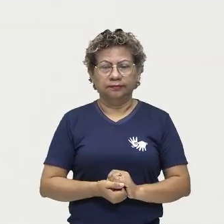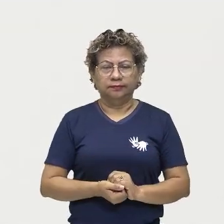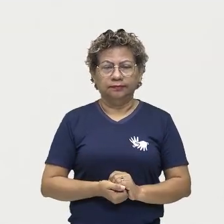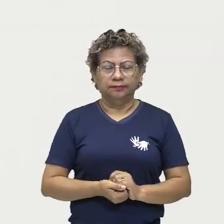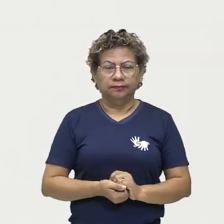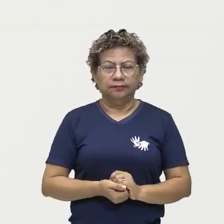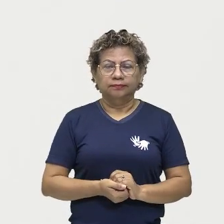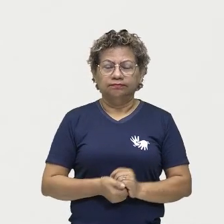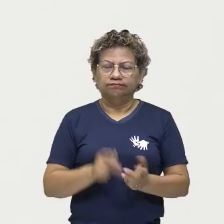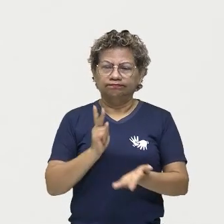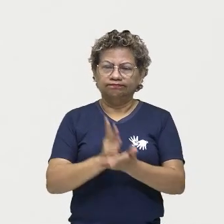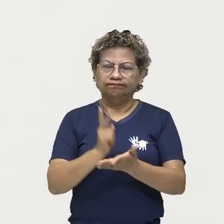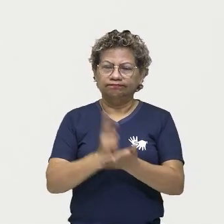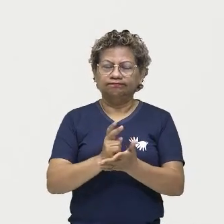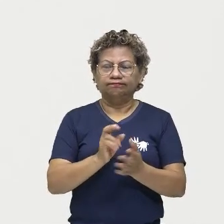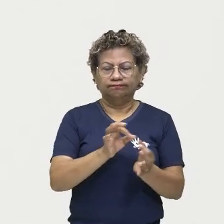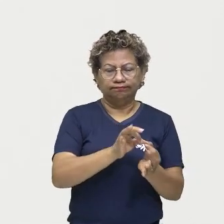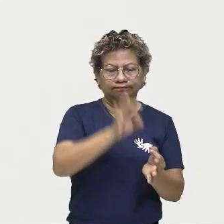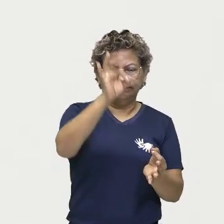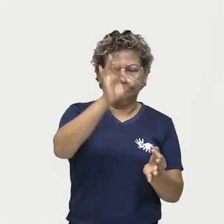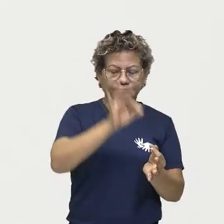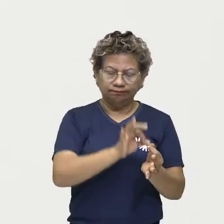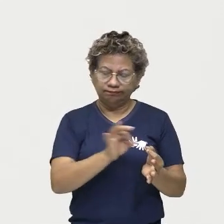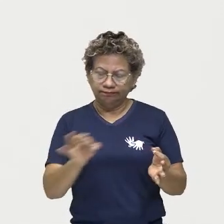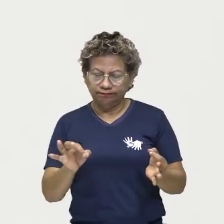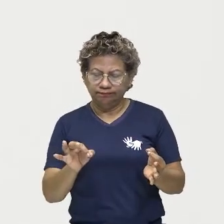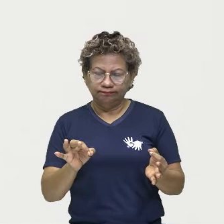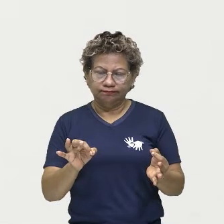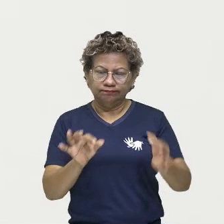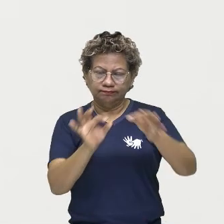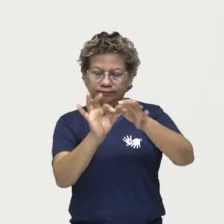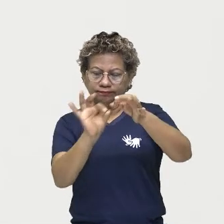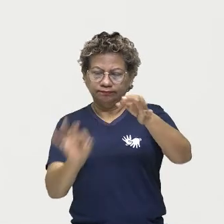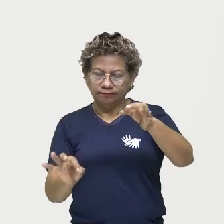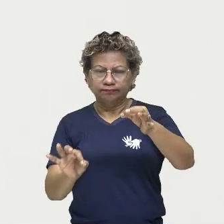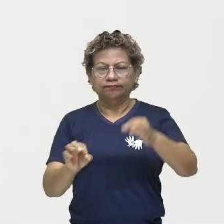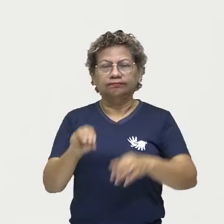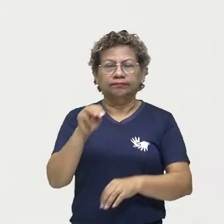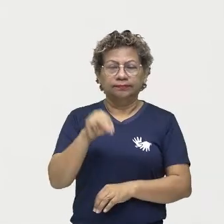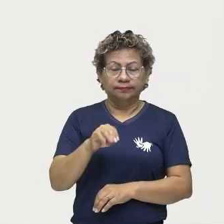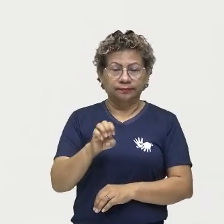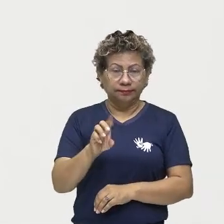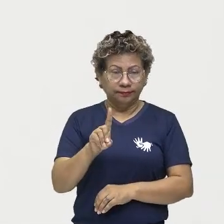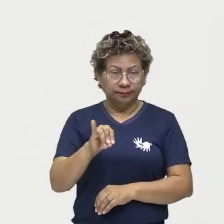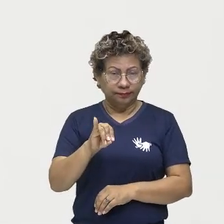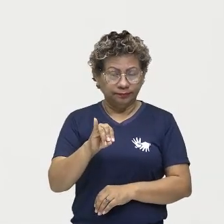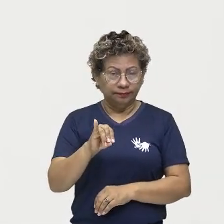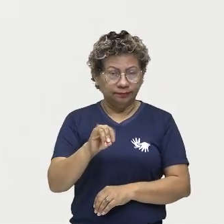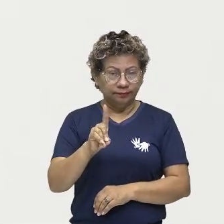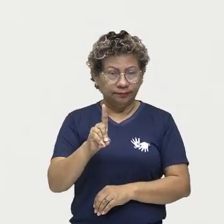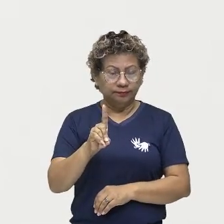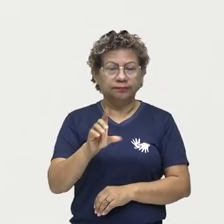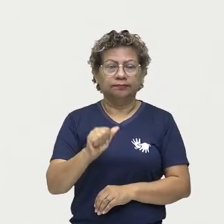a sua medida, né? O ponto G, o ponto baricentro,